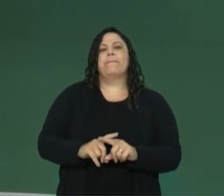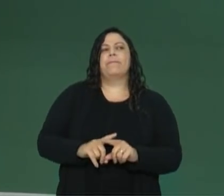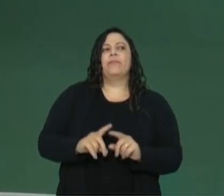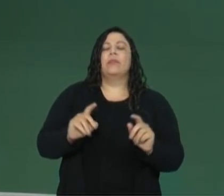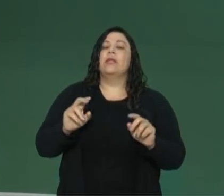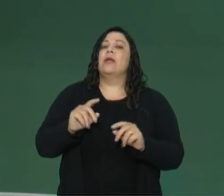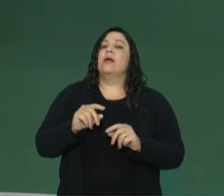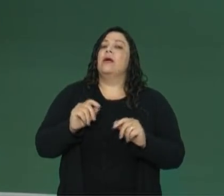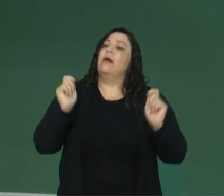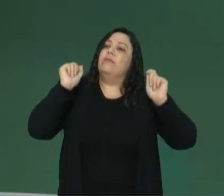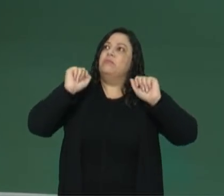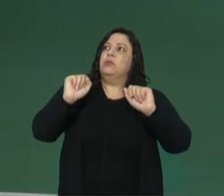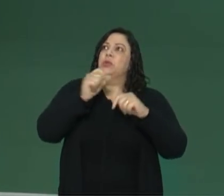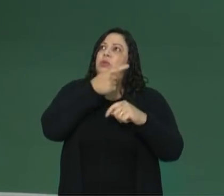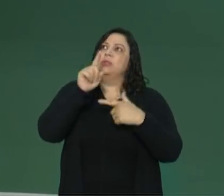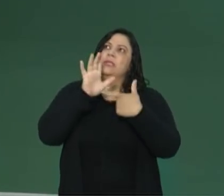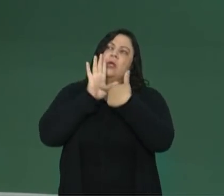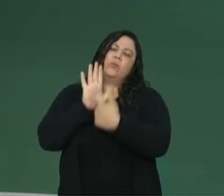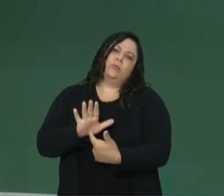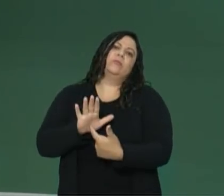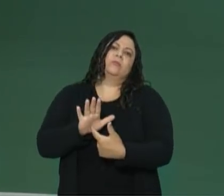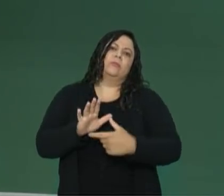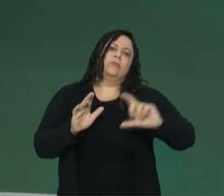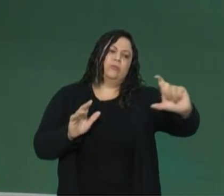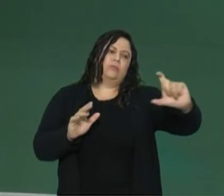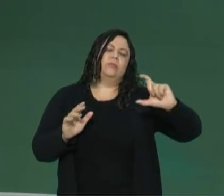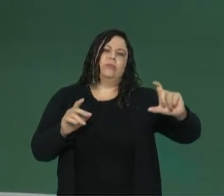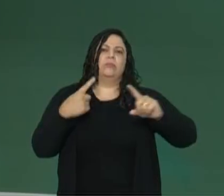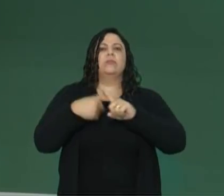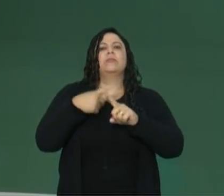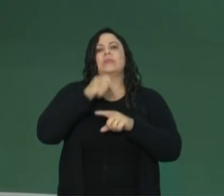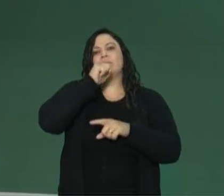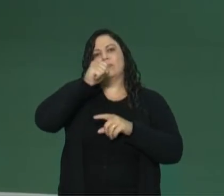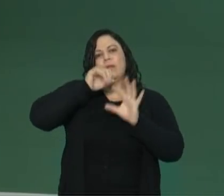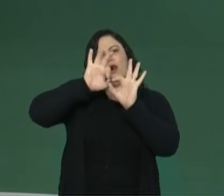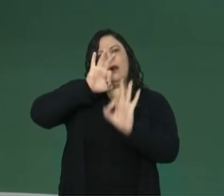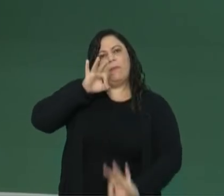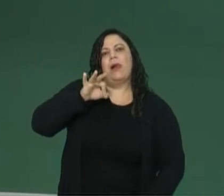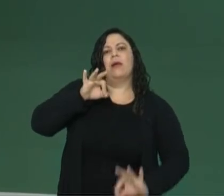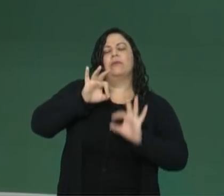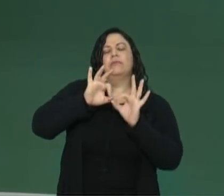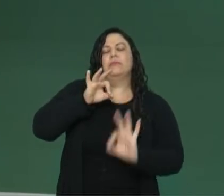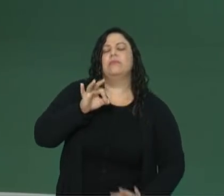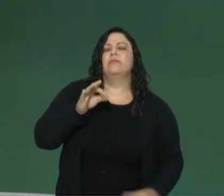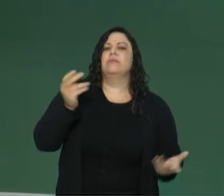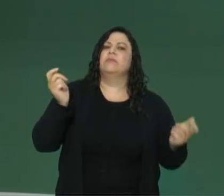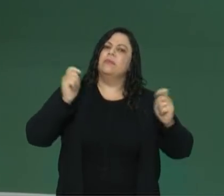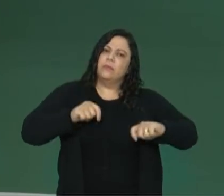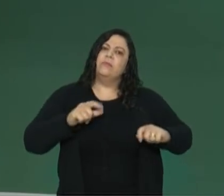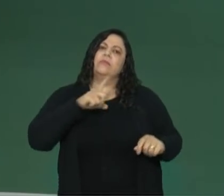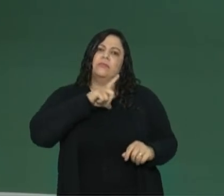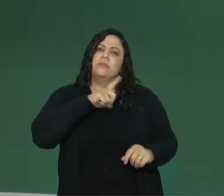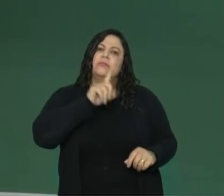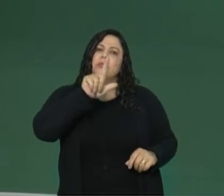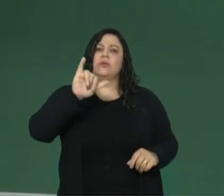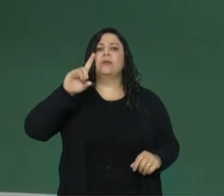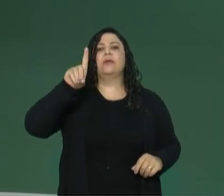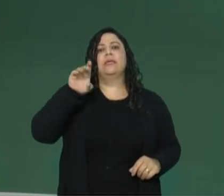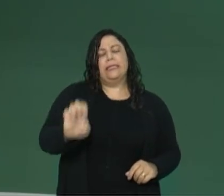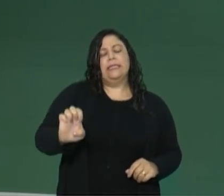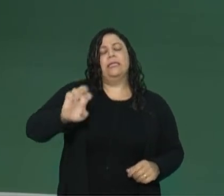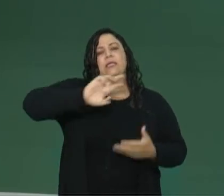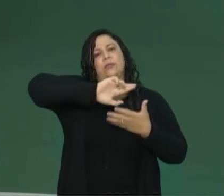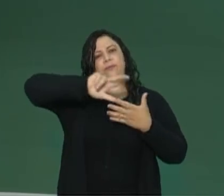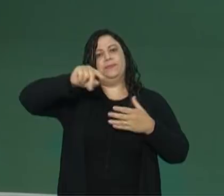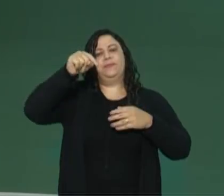não estar no primeiro parágrafo, porque a reportagem ela é mais longa. Então ele pode trabalhar com os elementos do lead em outros momentos aí